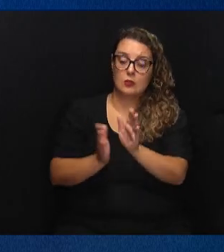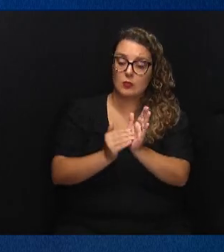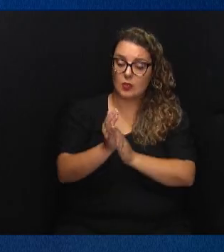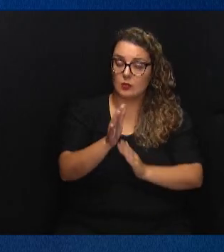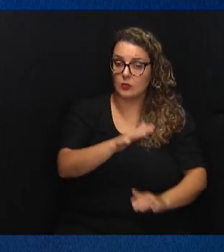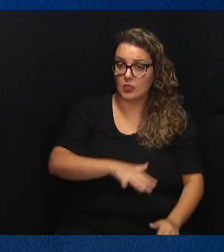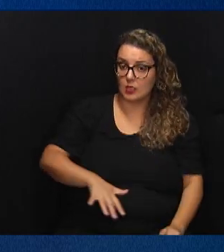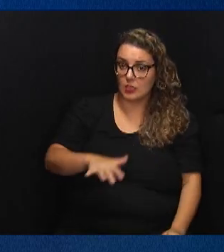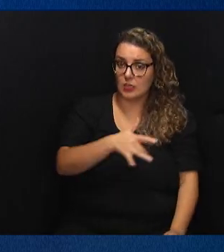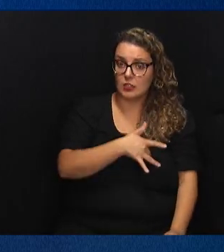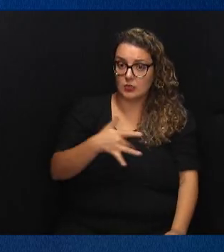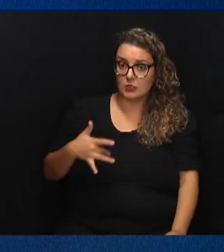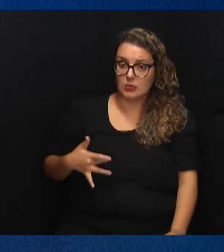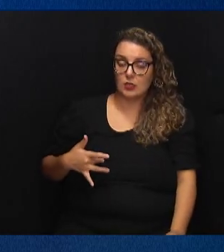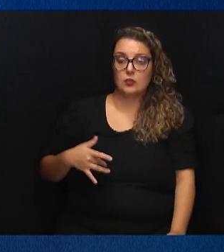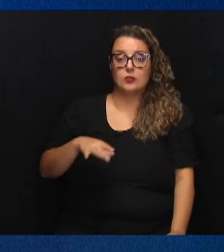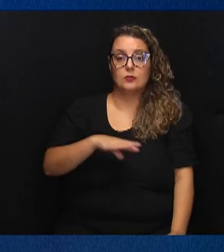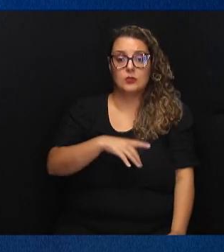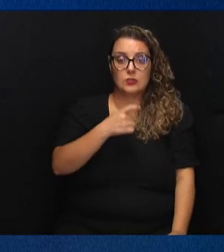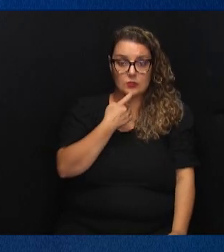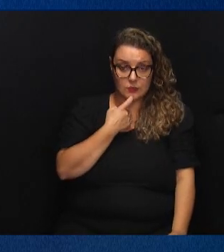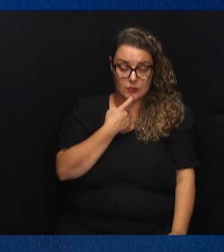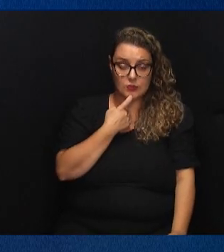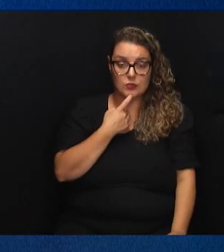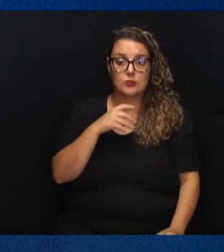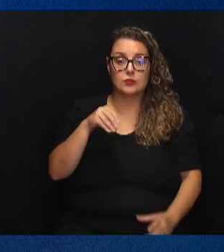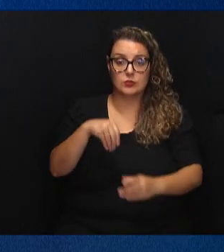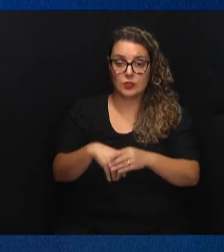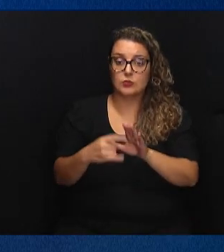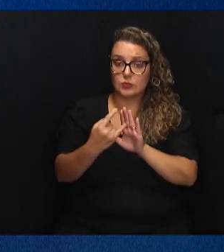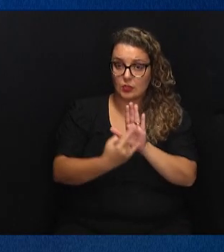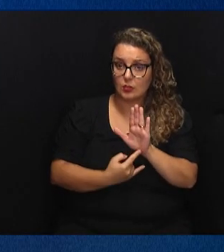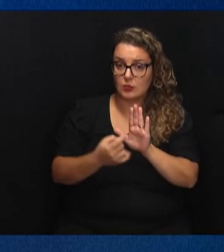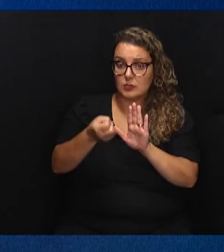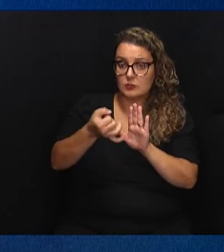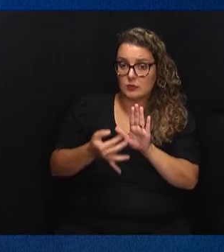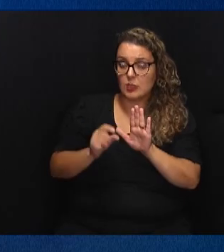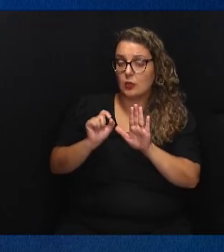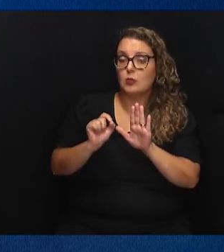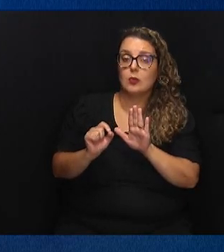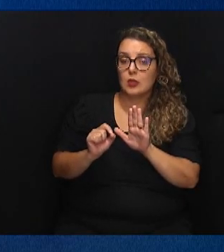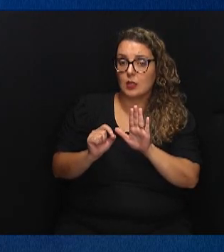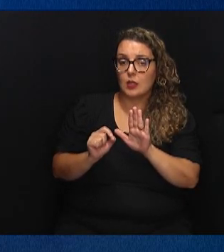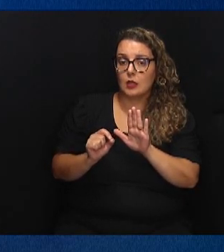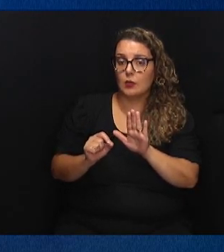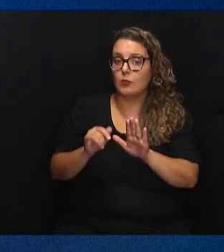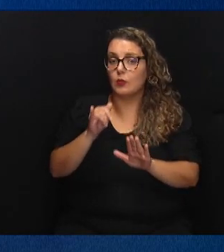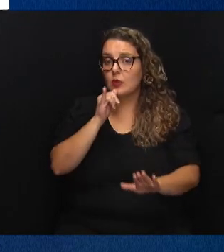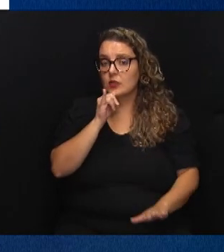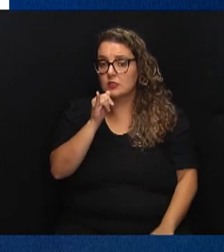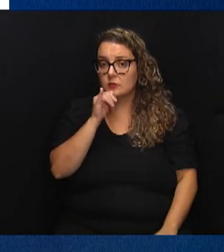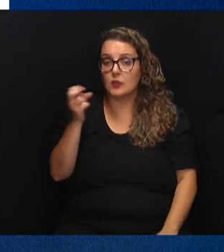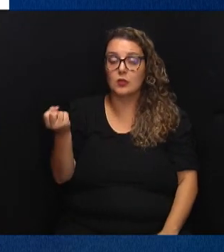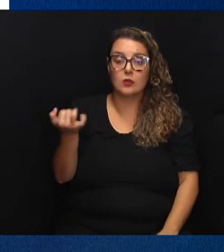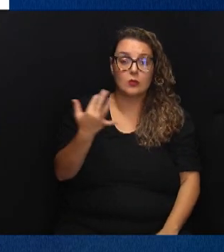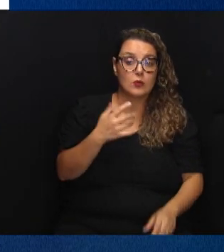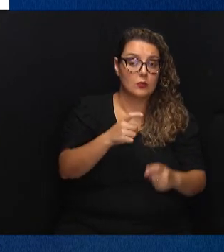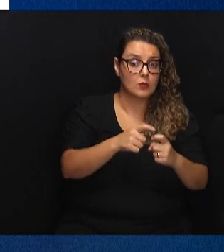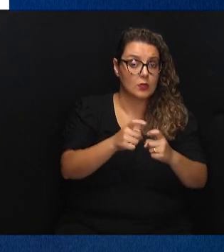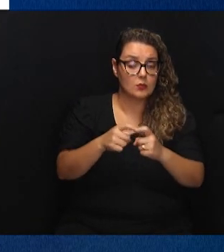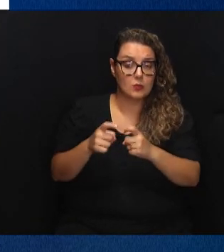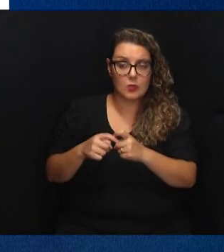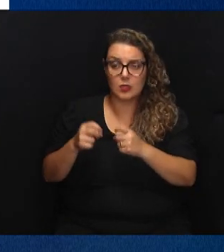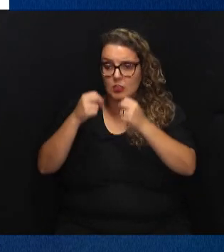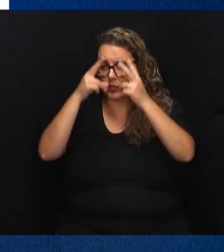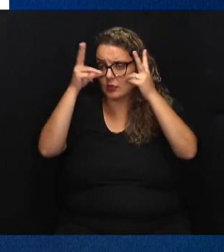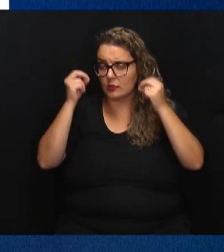área da saúde no município de Campinas. No documento, o parlamentar questiona, por exemplo, a quantidade de médicos,